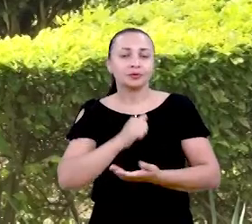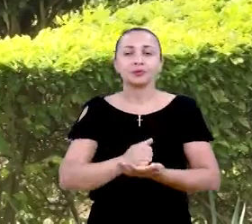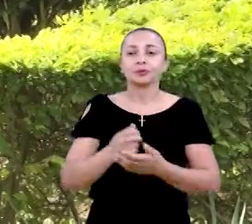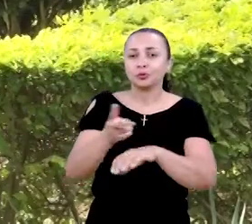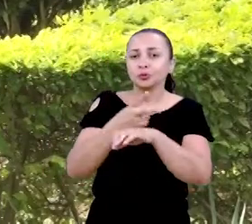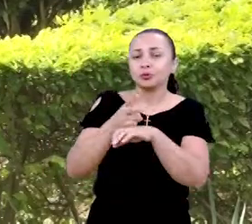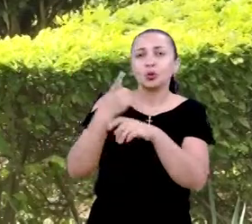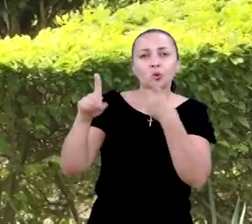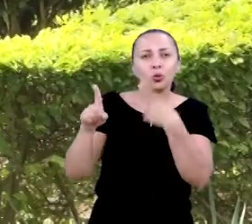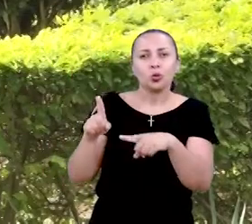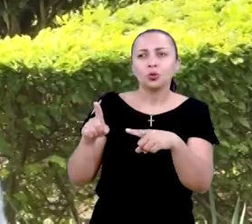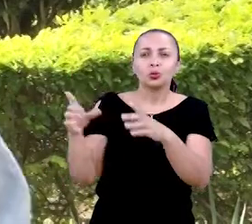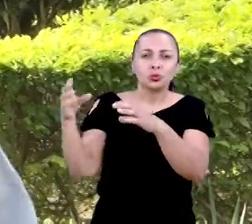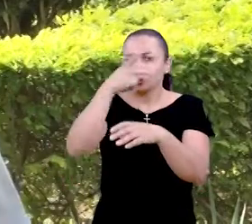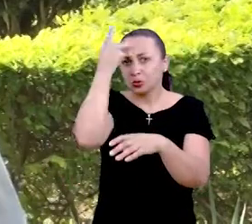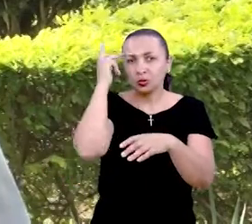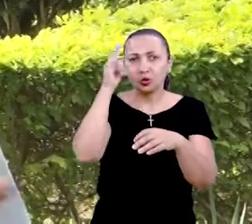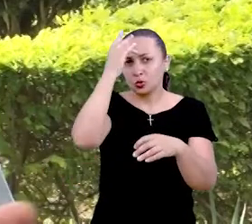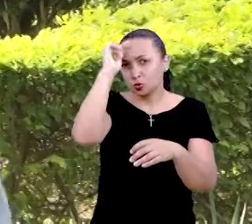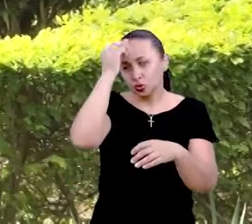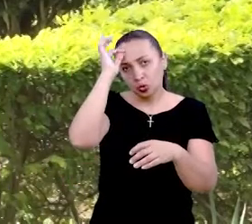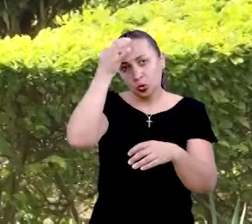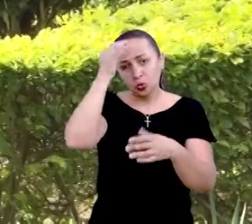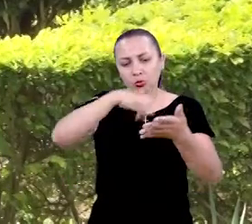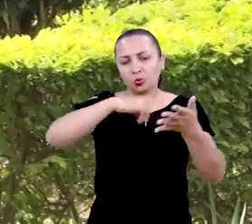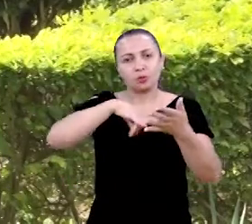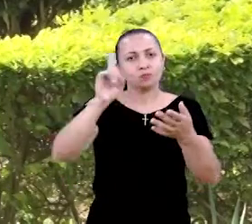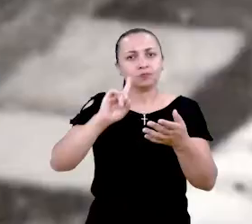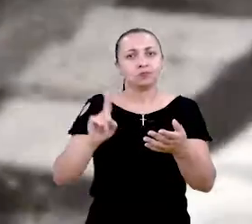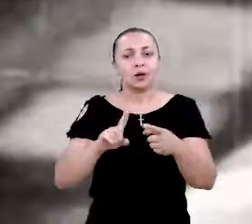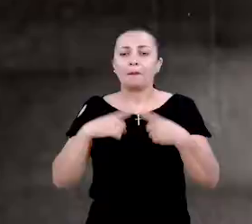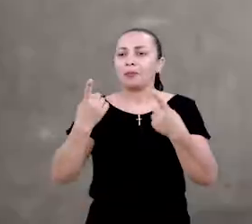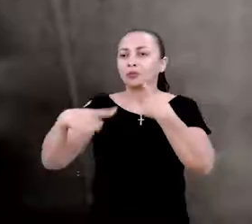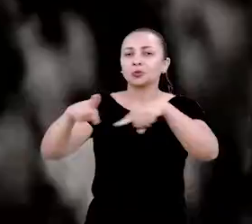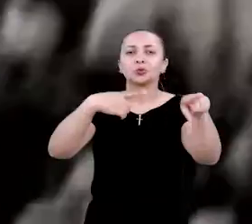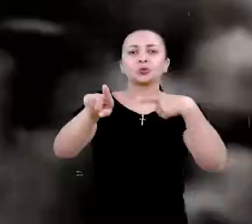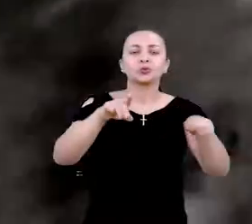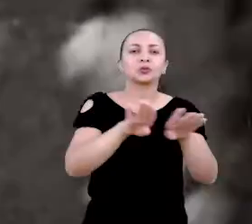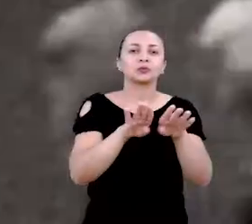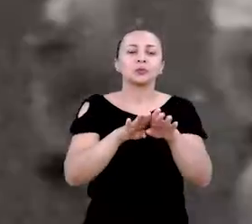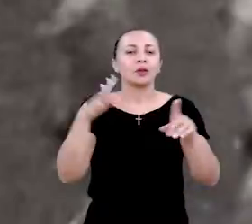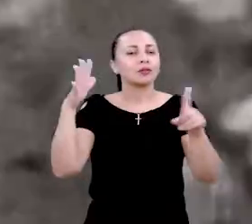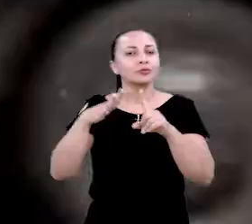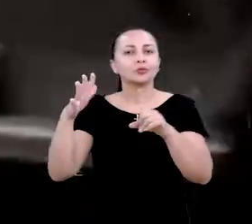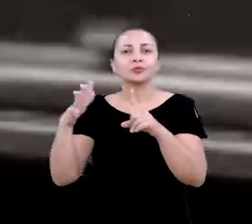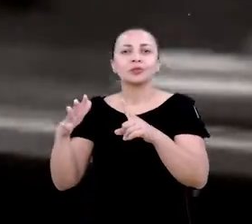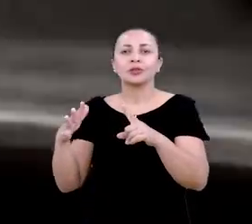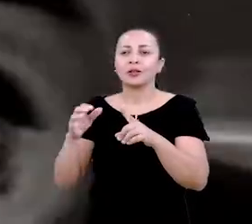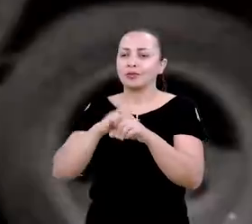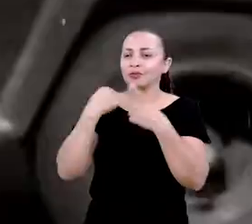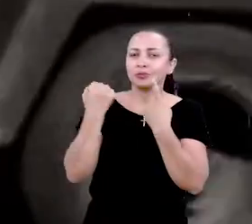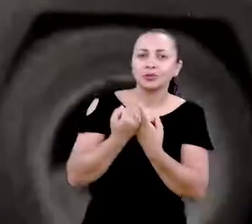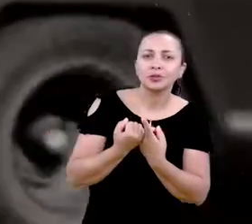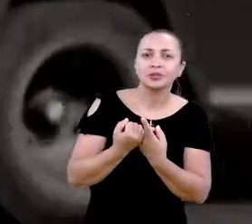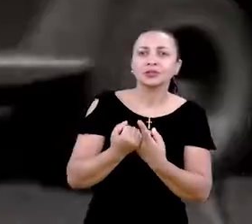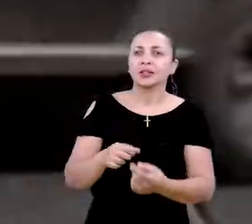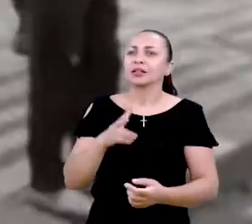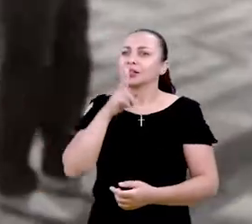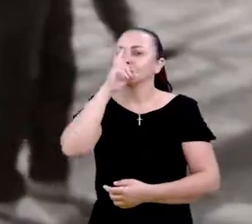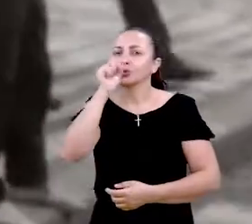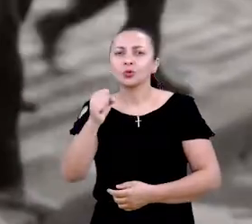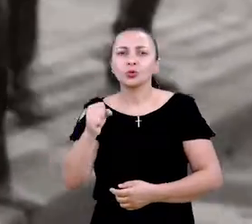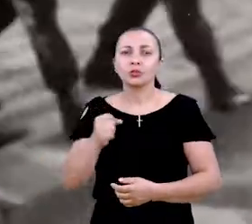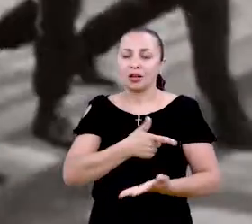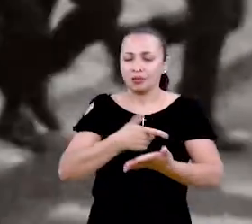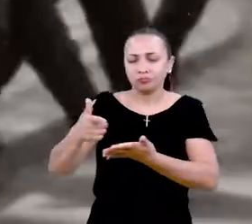representa principalmente esses generais e militares da reserva. Então, entendo que a importância da nossa pesquisa, que foi